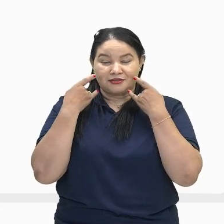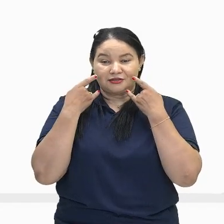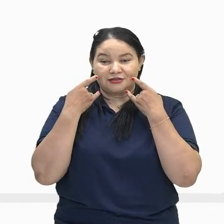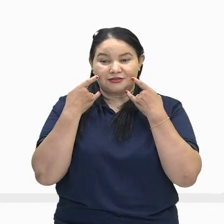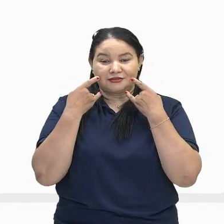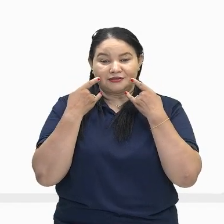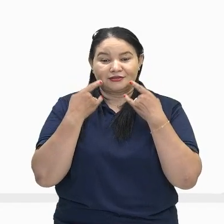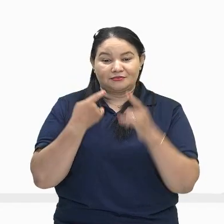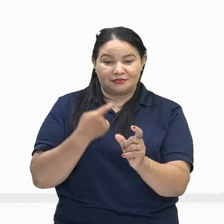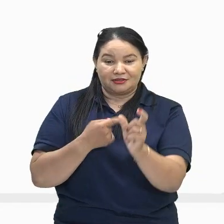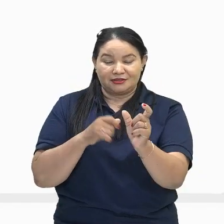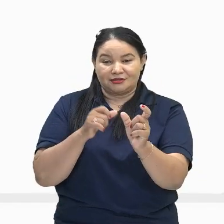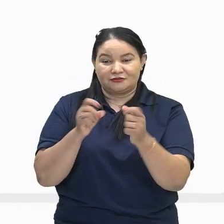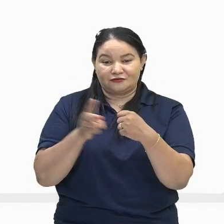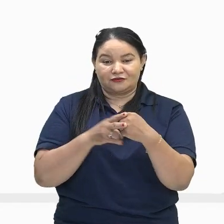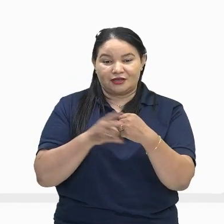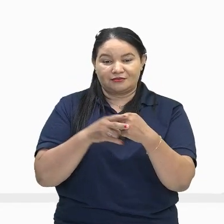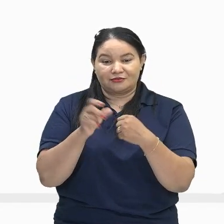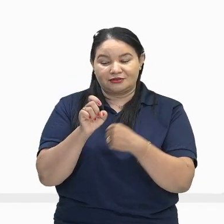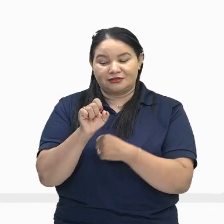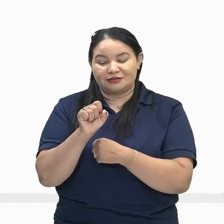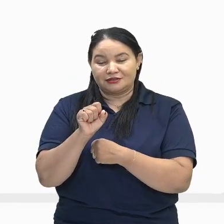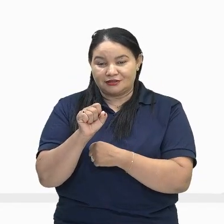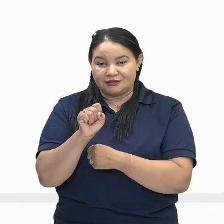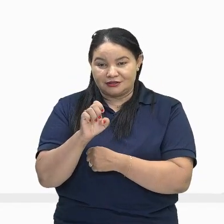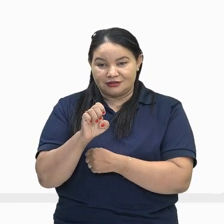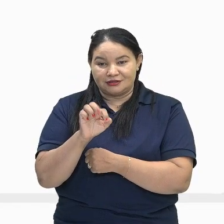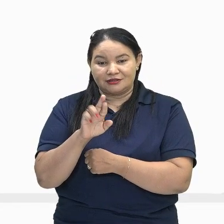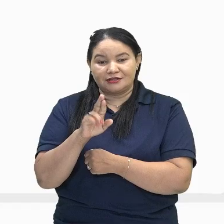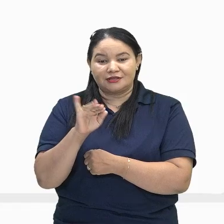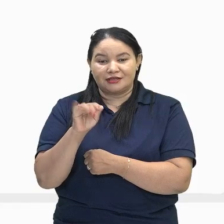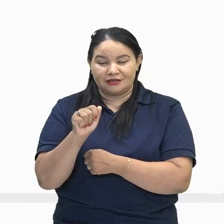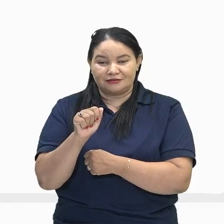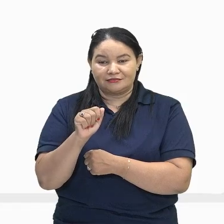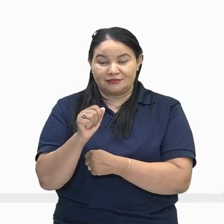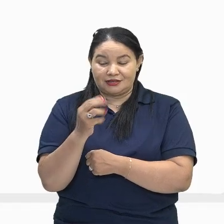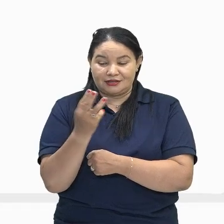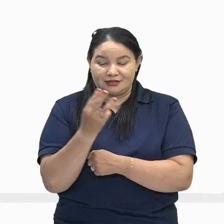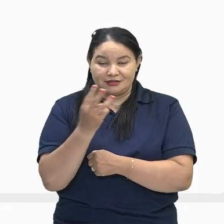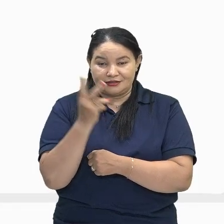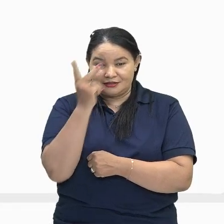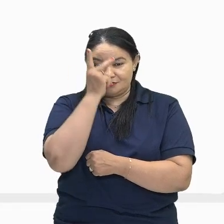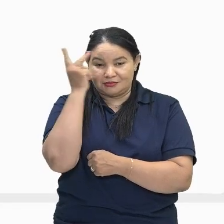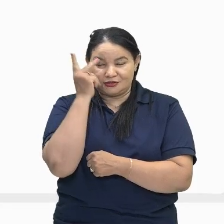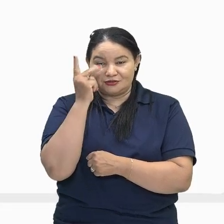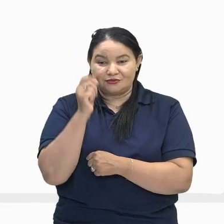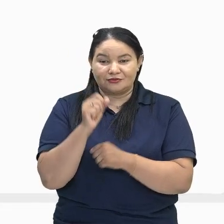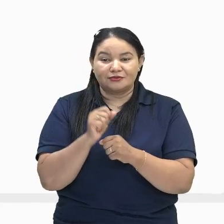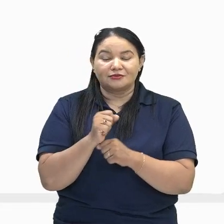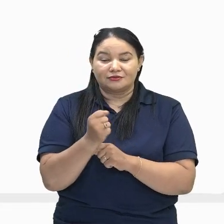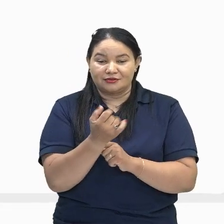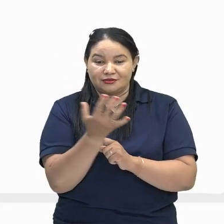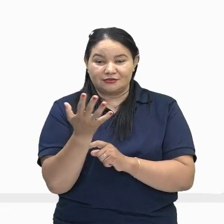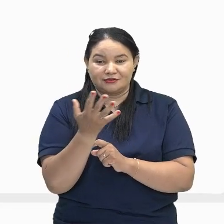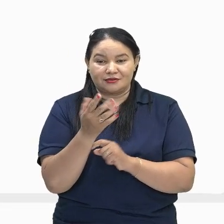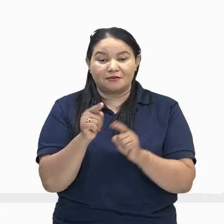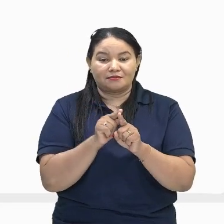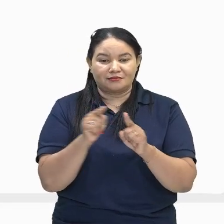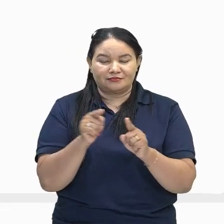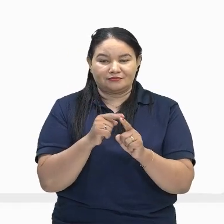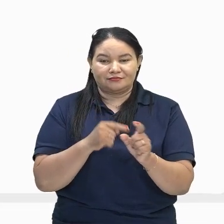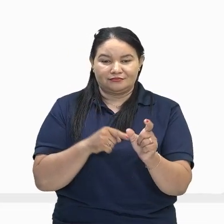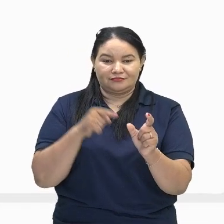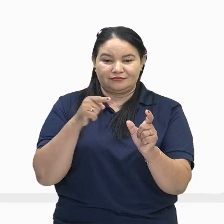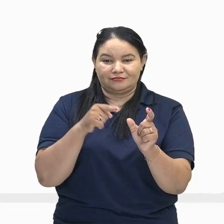contaminadas seria. Perceba que o verbo seria está na terceira pessoa do singular, enquanto o meu sujeito, as máscaras